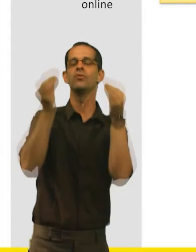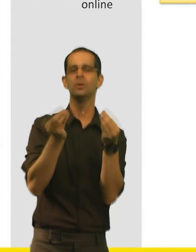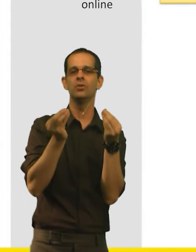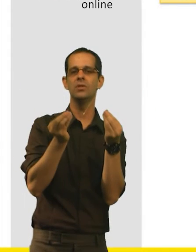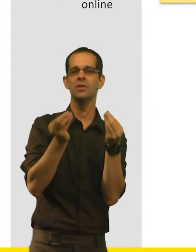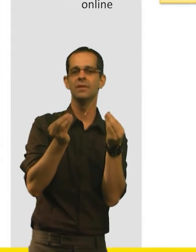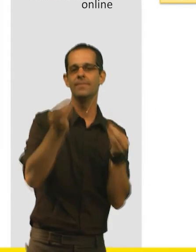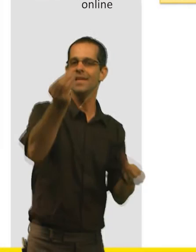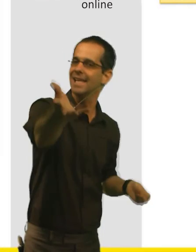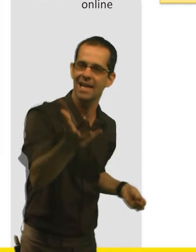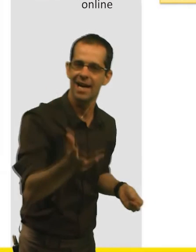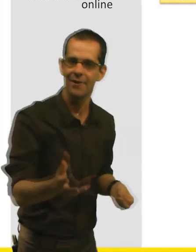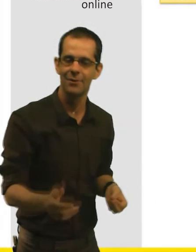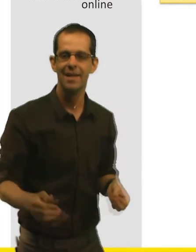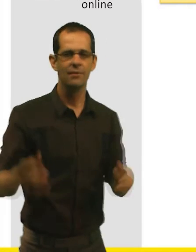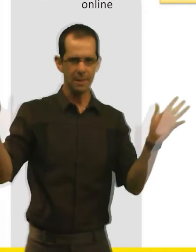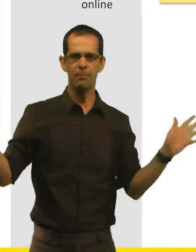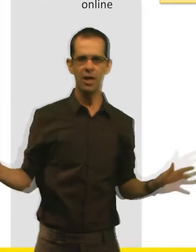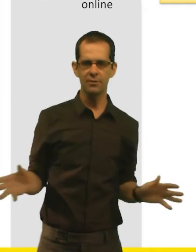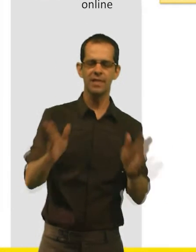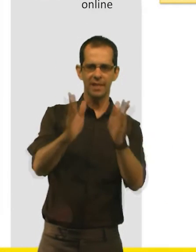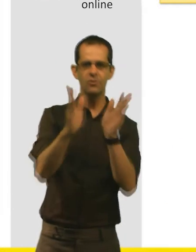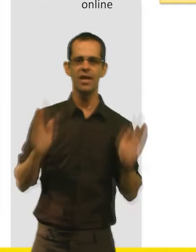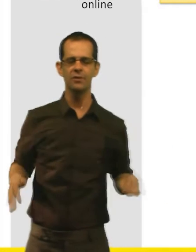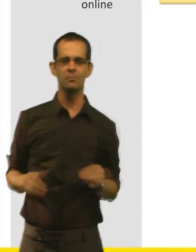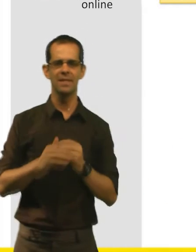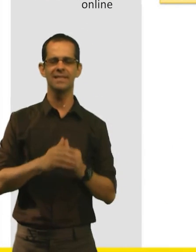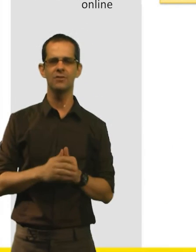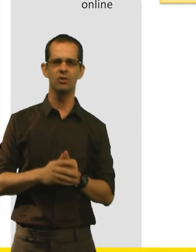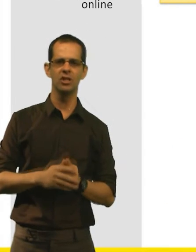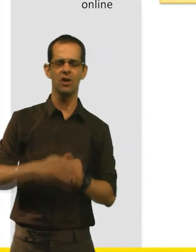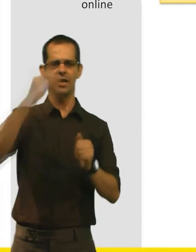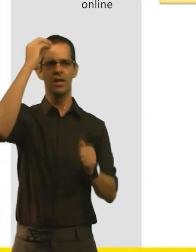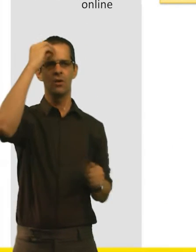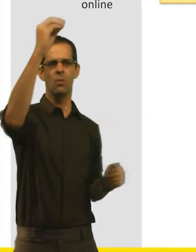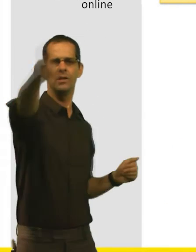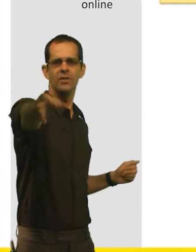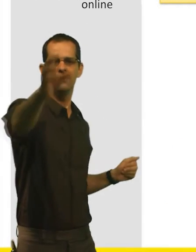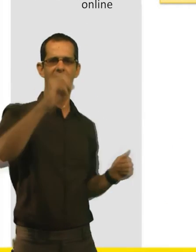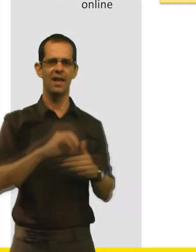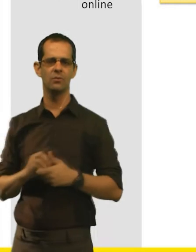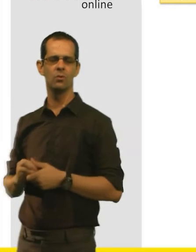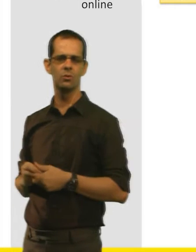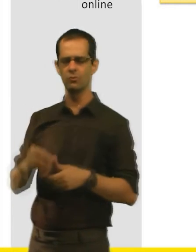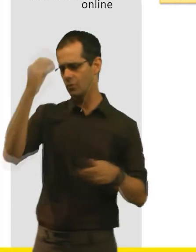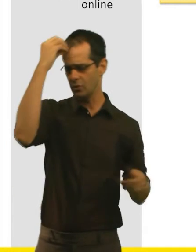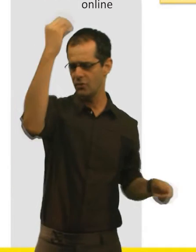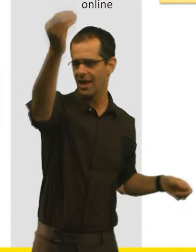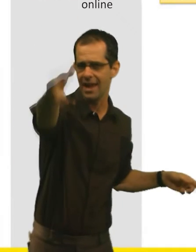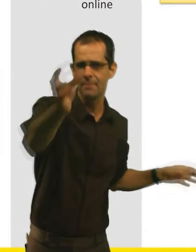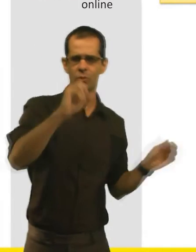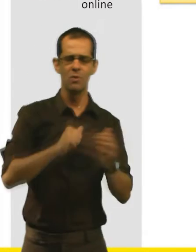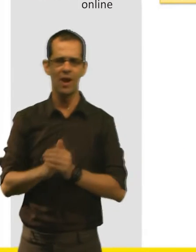os frutos daquele cargo. Você pode, você tem o direito de pensar o seguinte, olha, quando eu estiver lá no concurso, quando